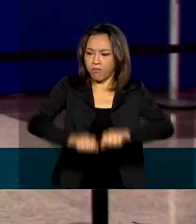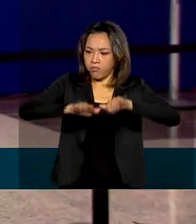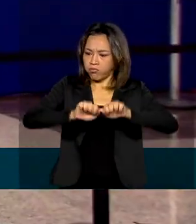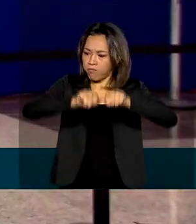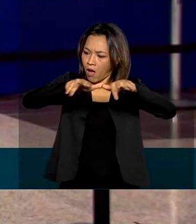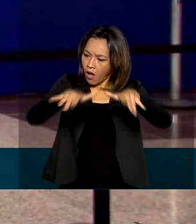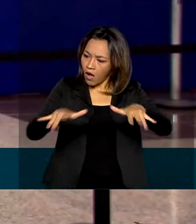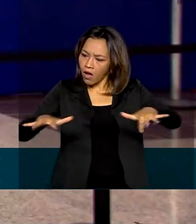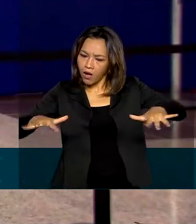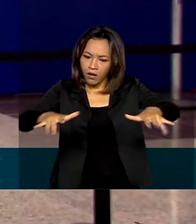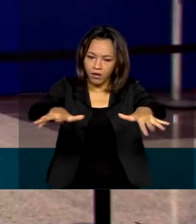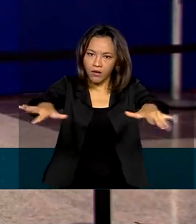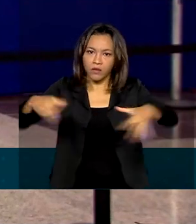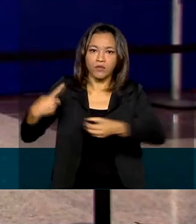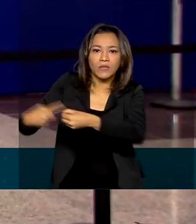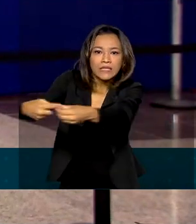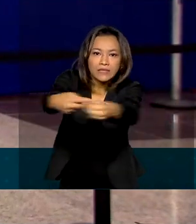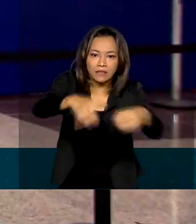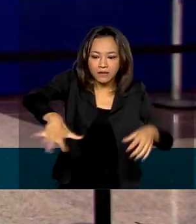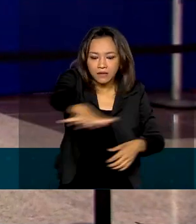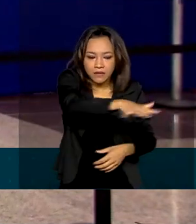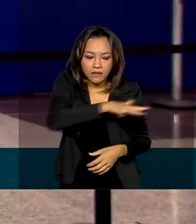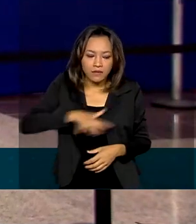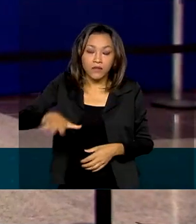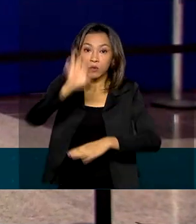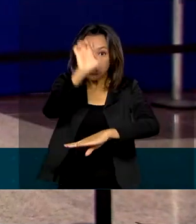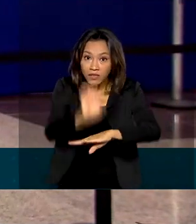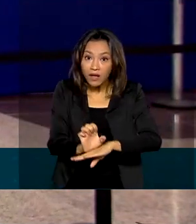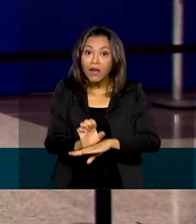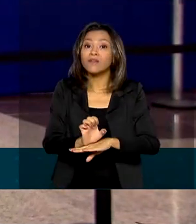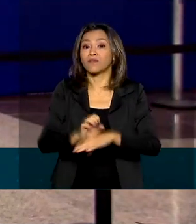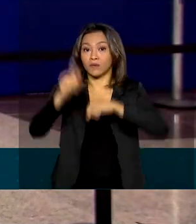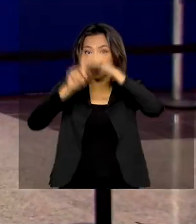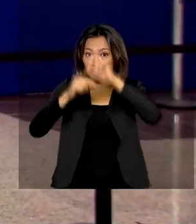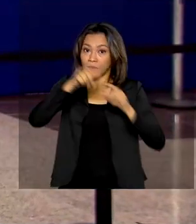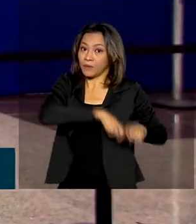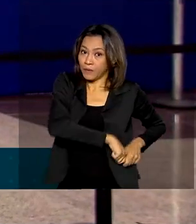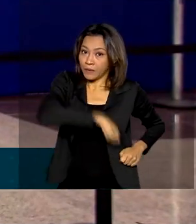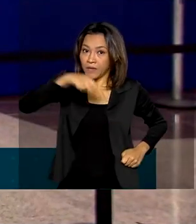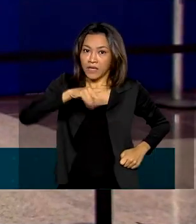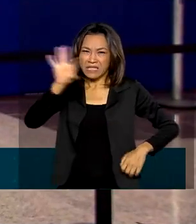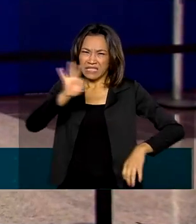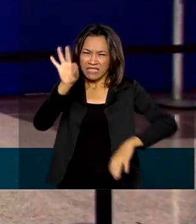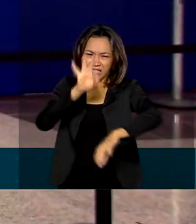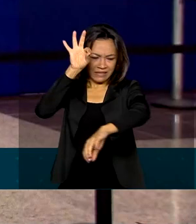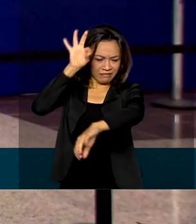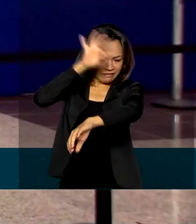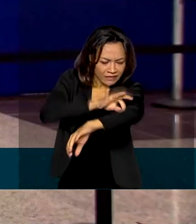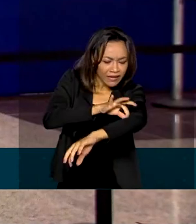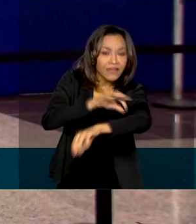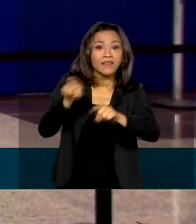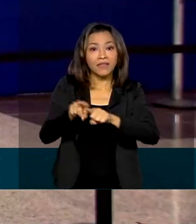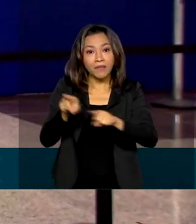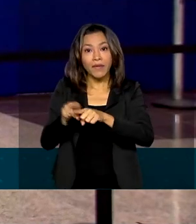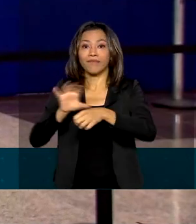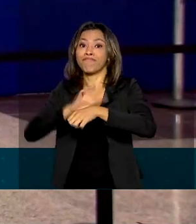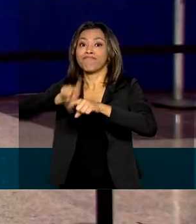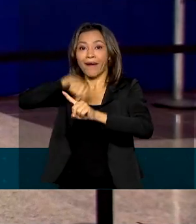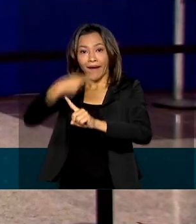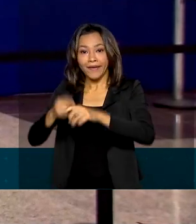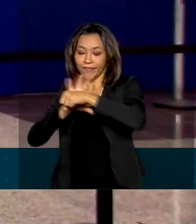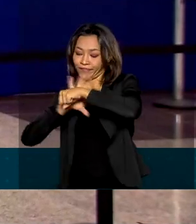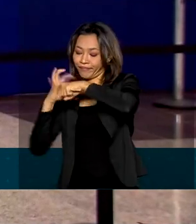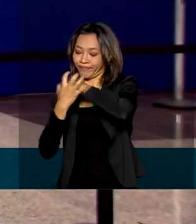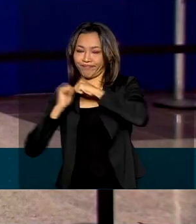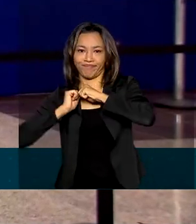diversos pontos do Estado, o Acre também enfrenta surto de dengue e a pandemia de Covid-19. Por isso,